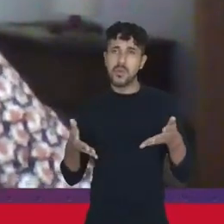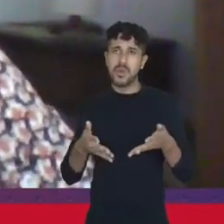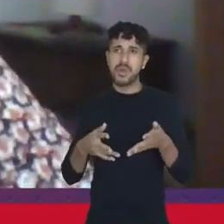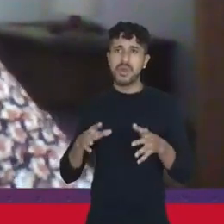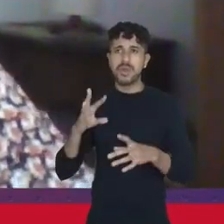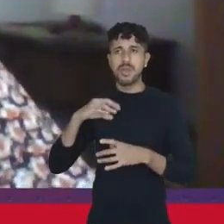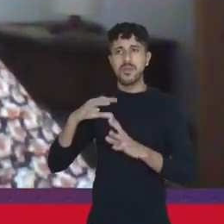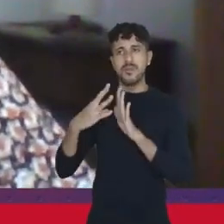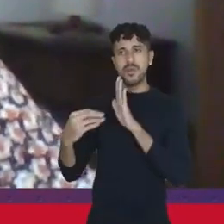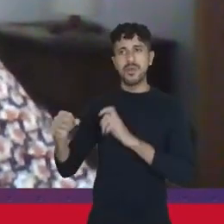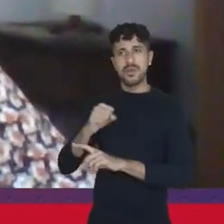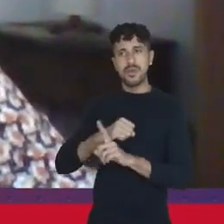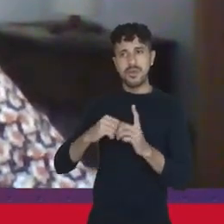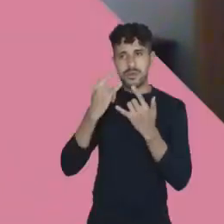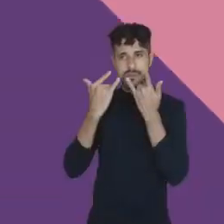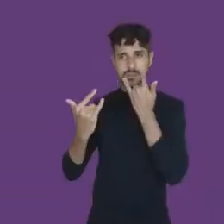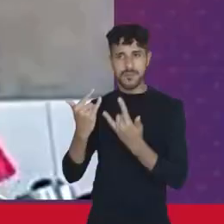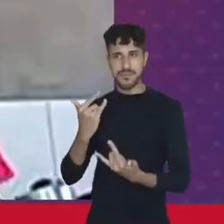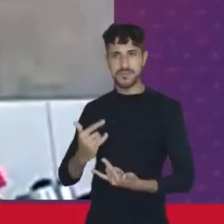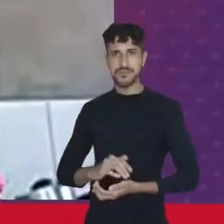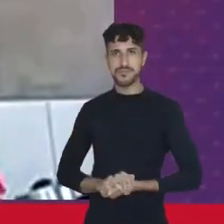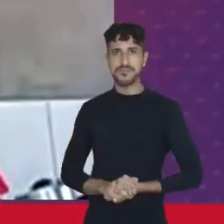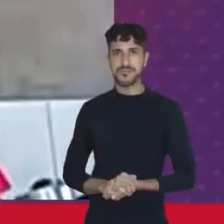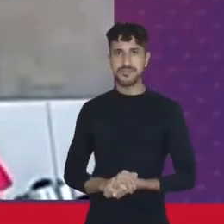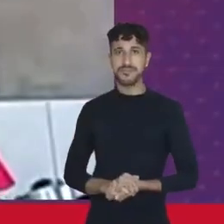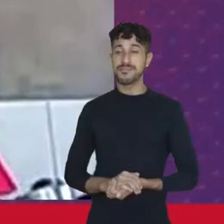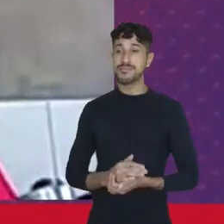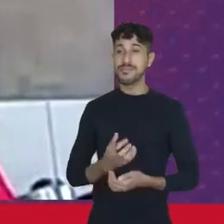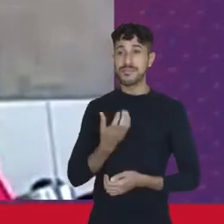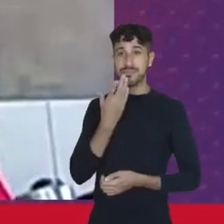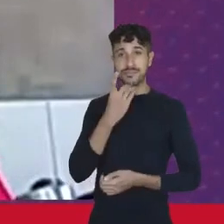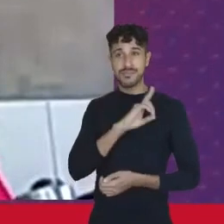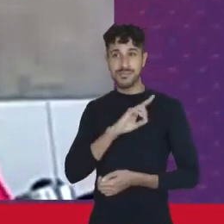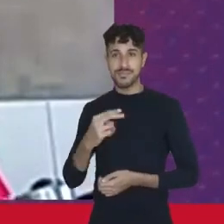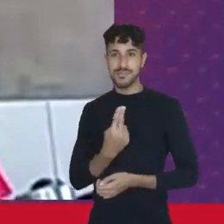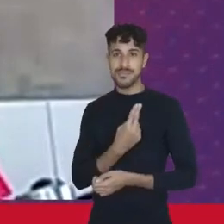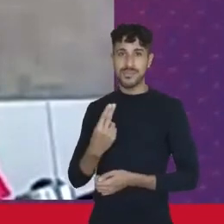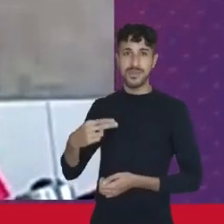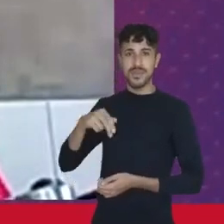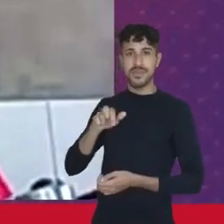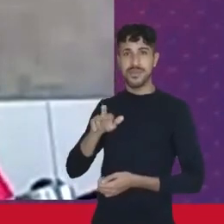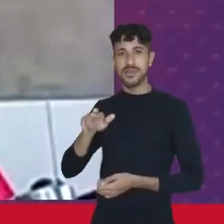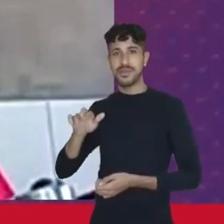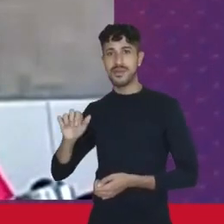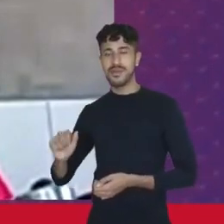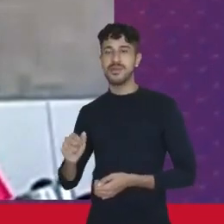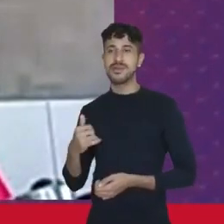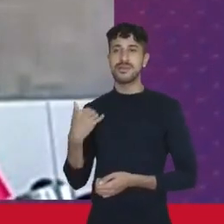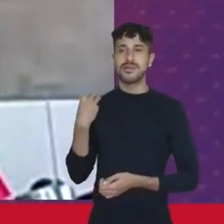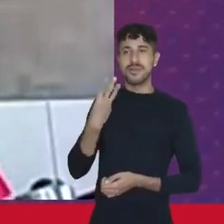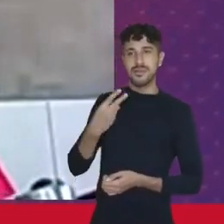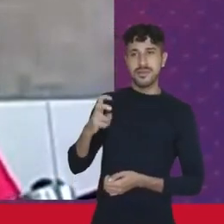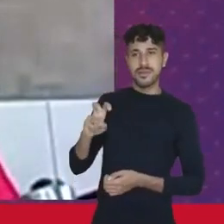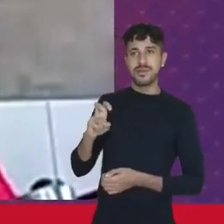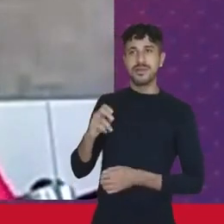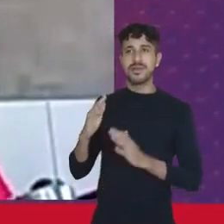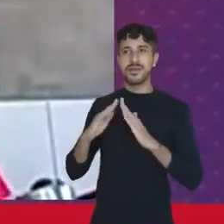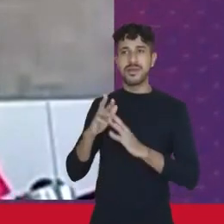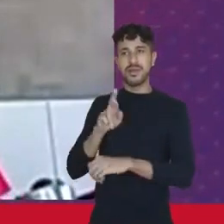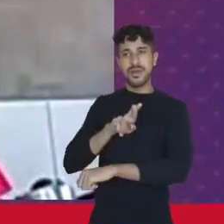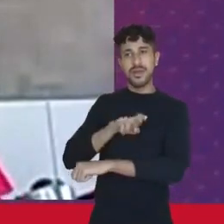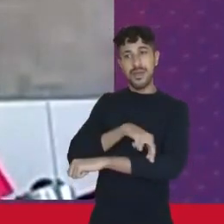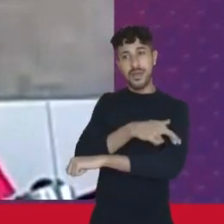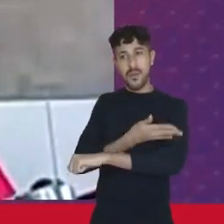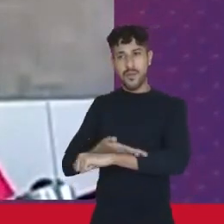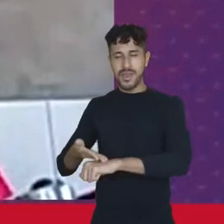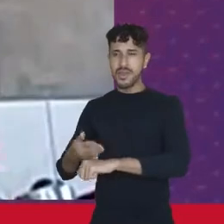nas sociedades capitalistas. Então, bom dia, meu nome é Nara, tenho 35 anos, moro em Rio Branco, tenho